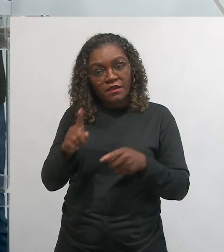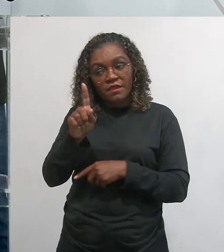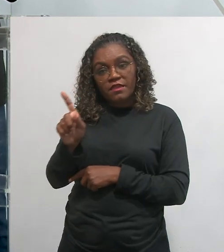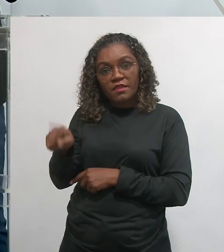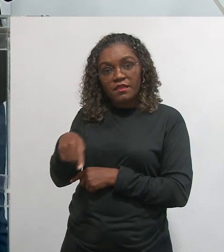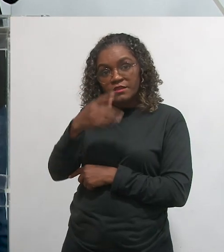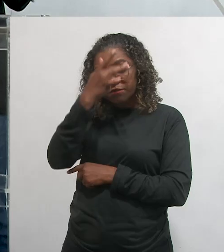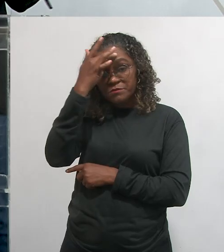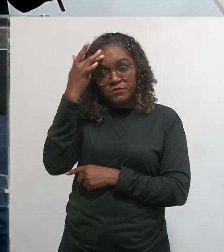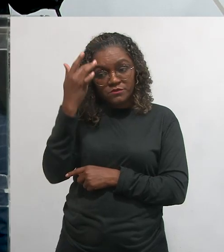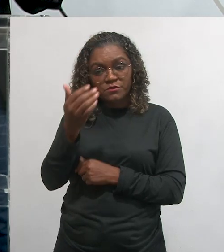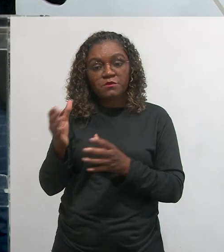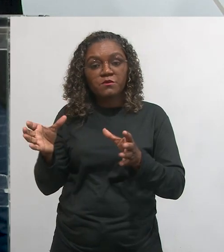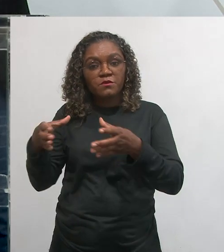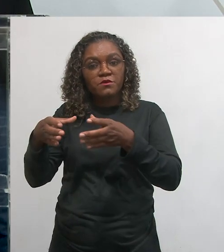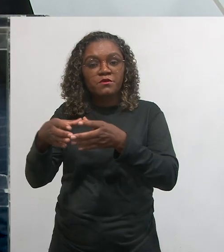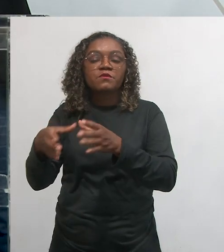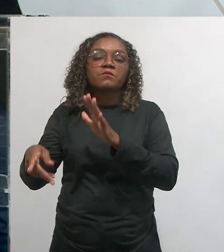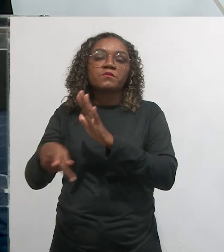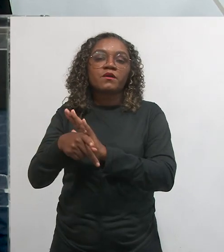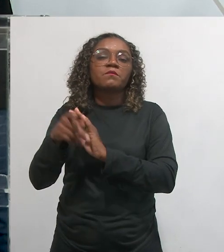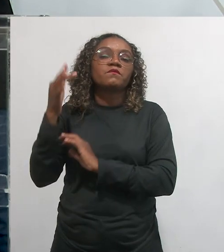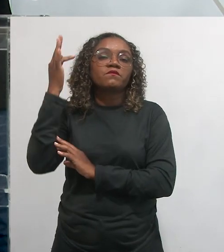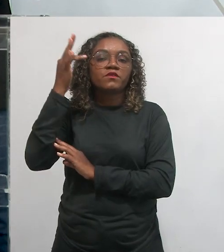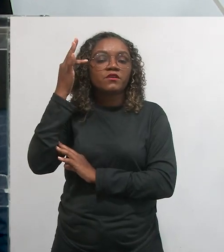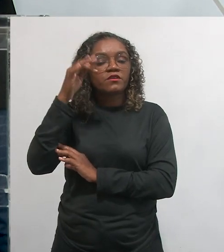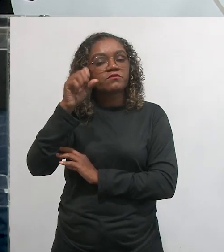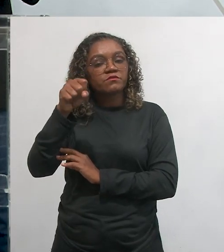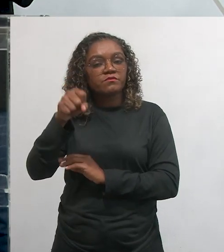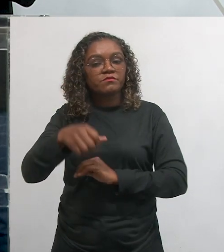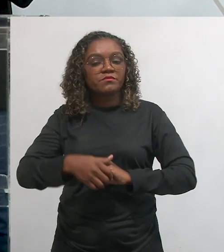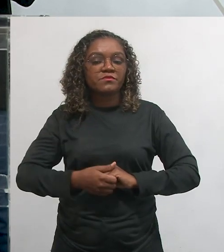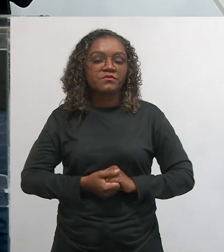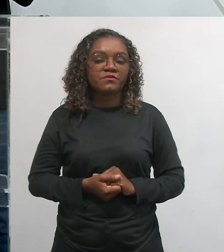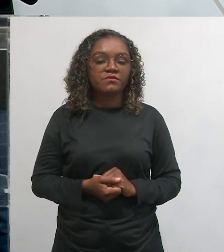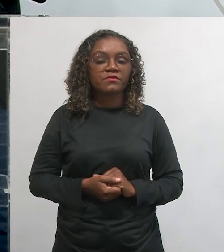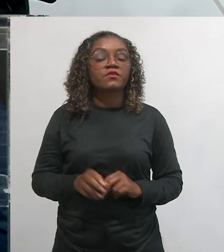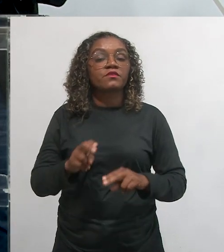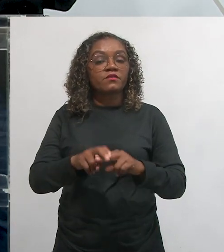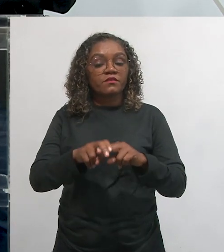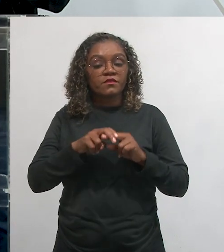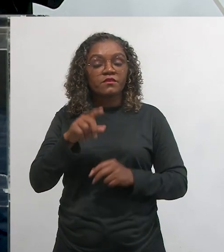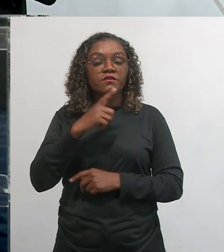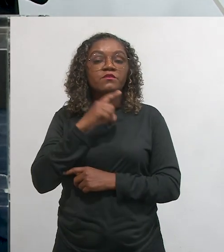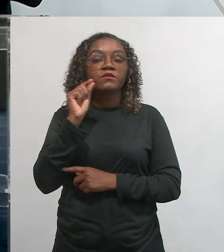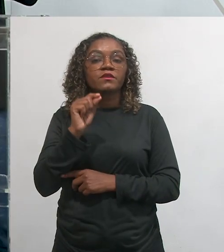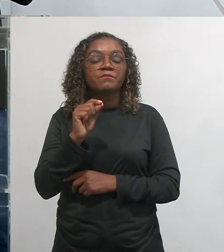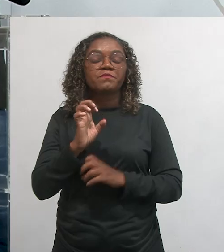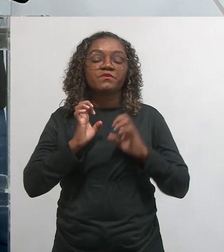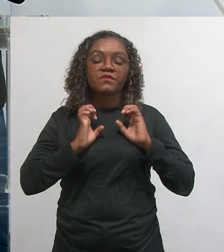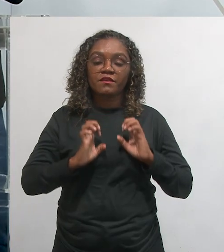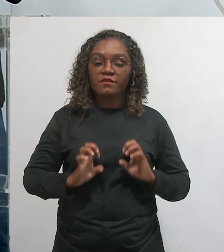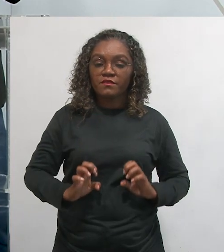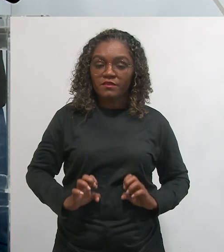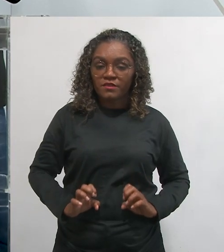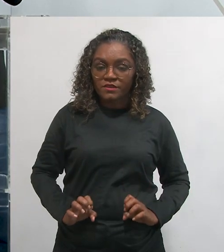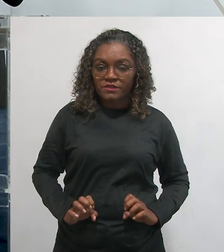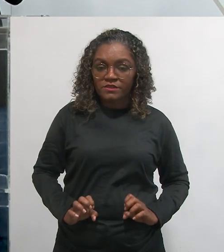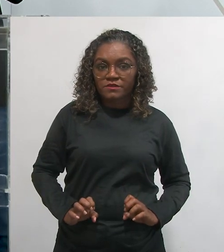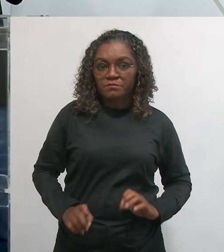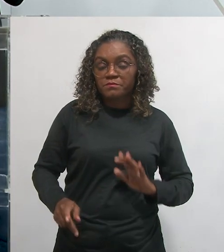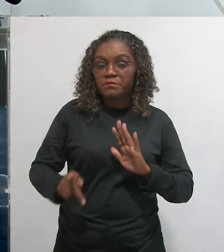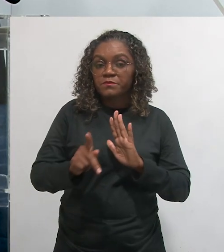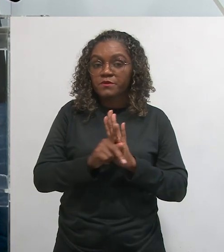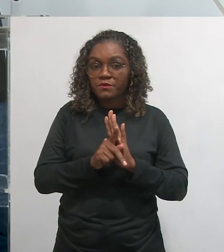coisas. E essas pessoas pertencem ao grupo de filósofos. Então aqui nós temos